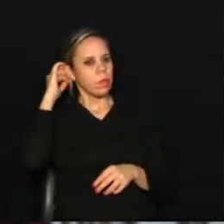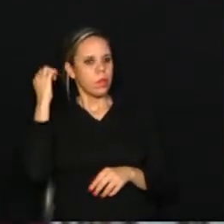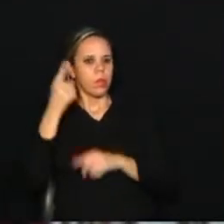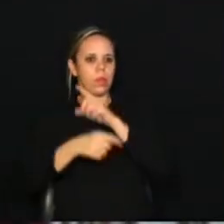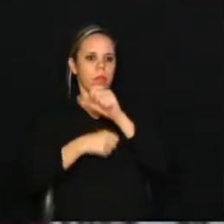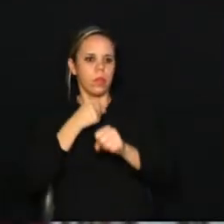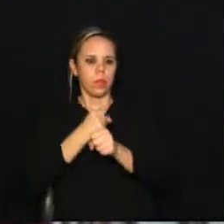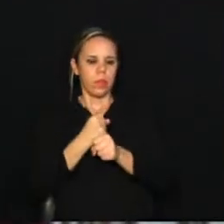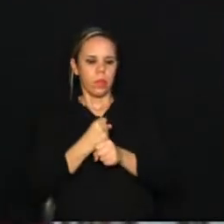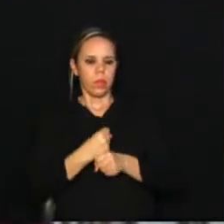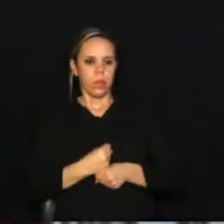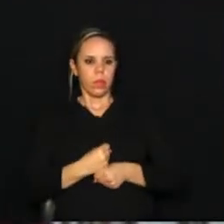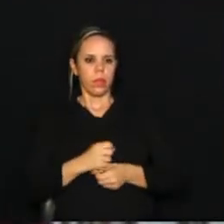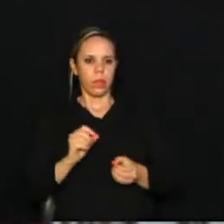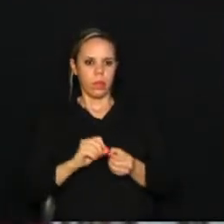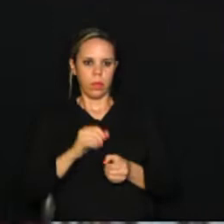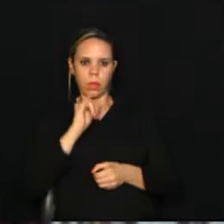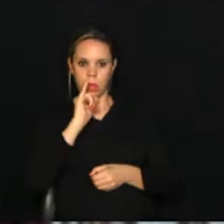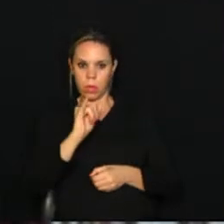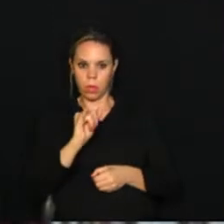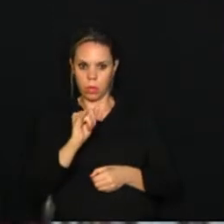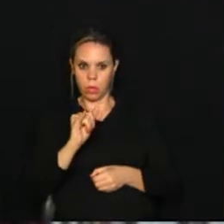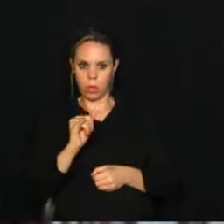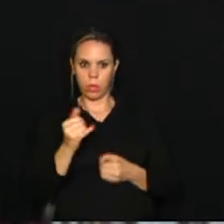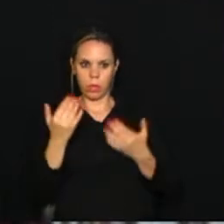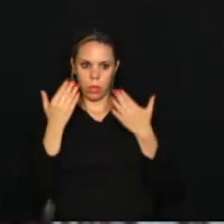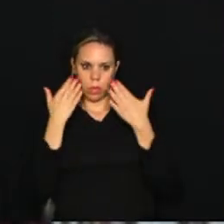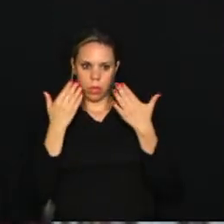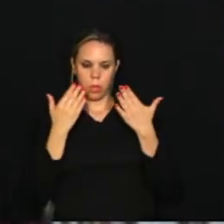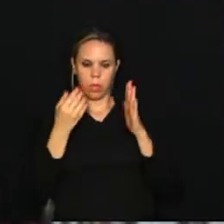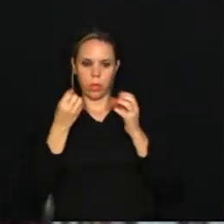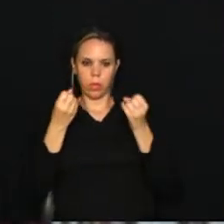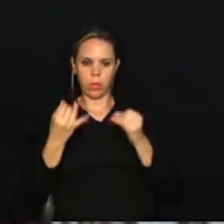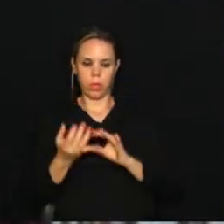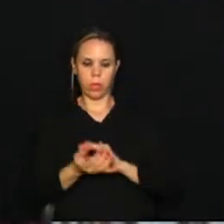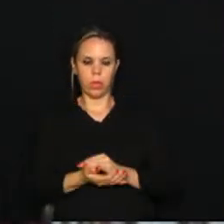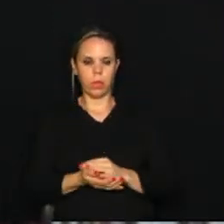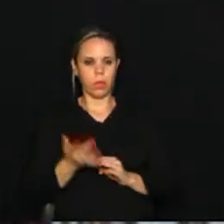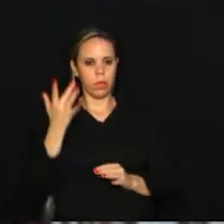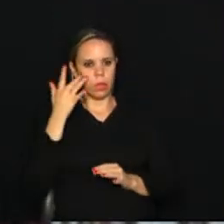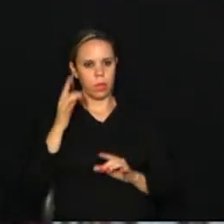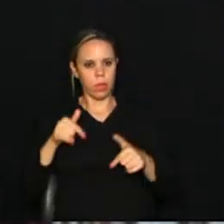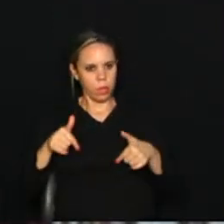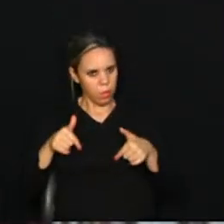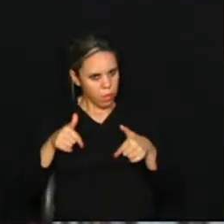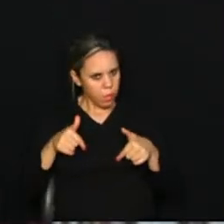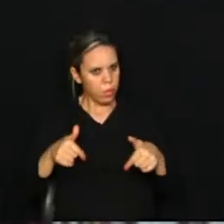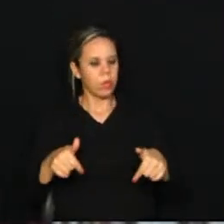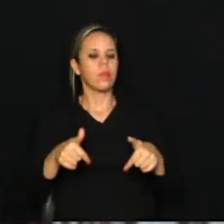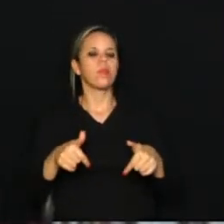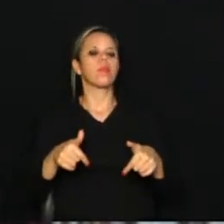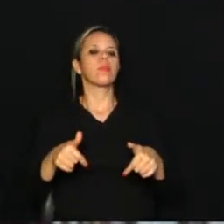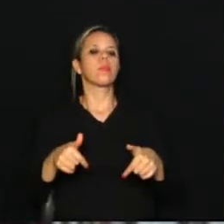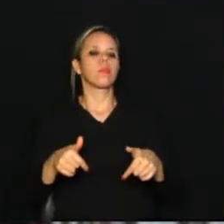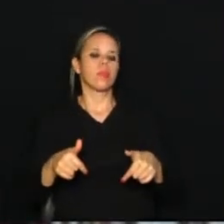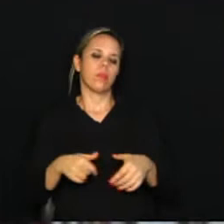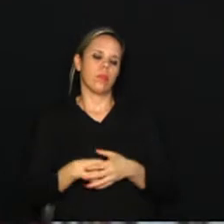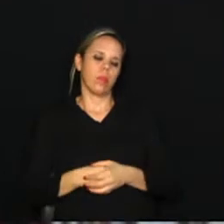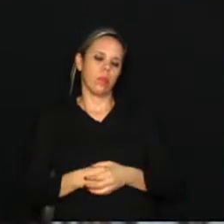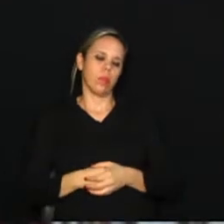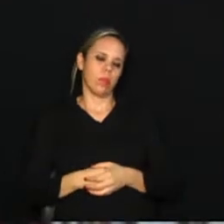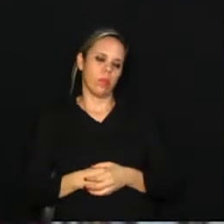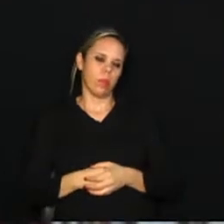ano, e eu faço questão de destacar porque acho que foi uma providência não